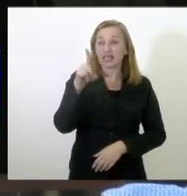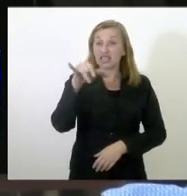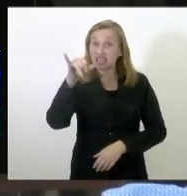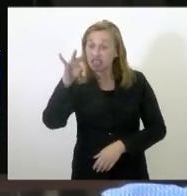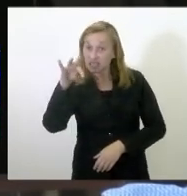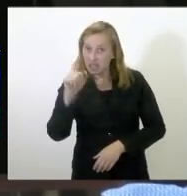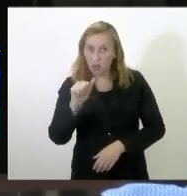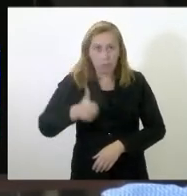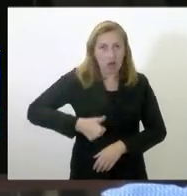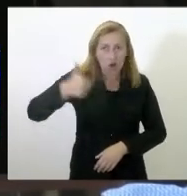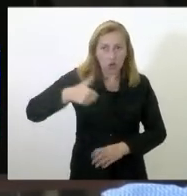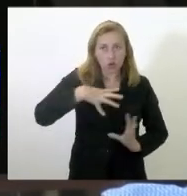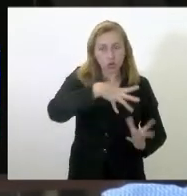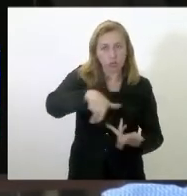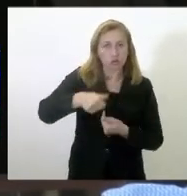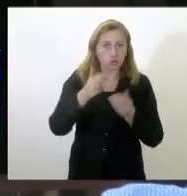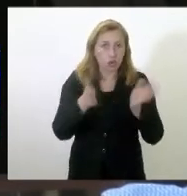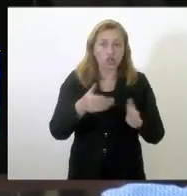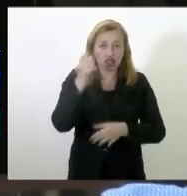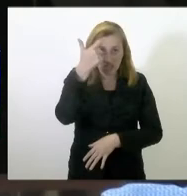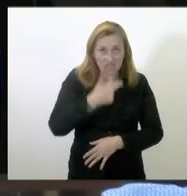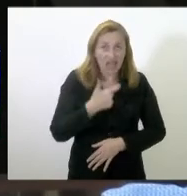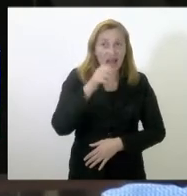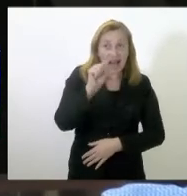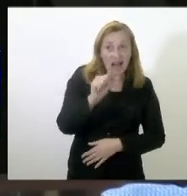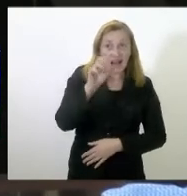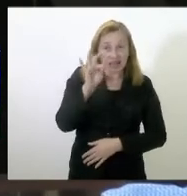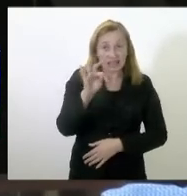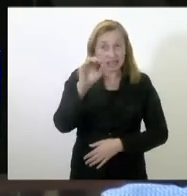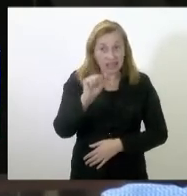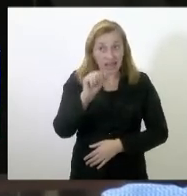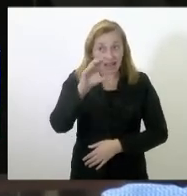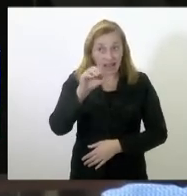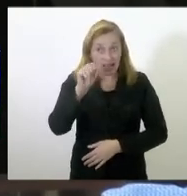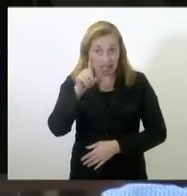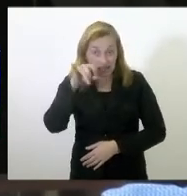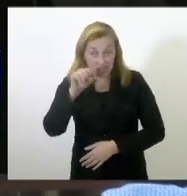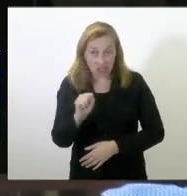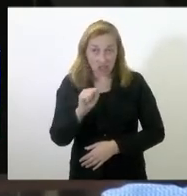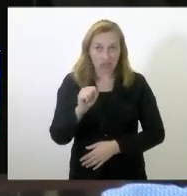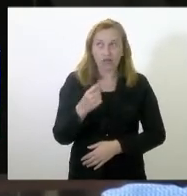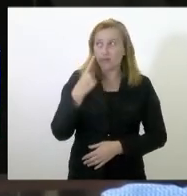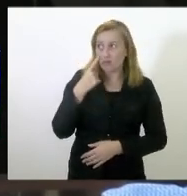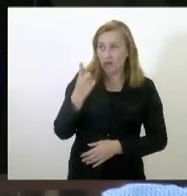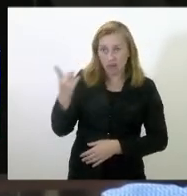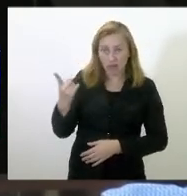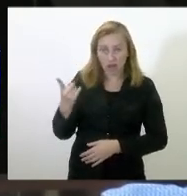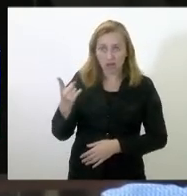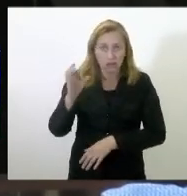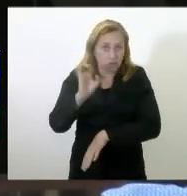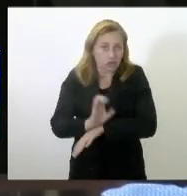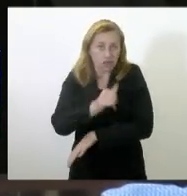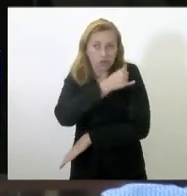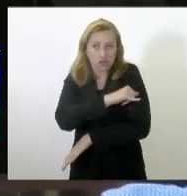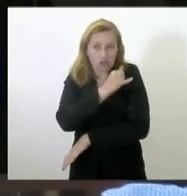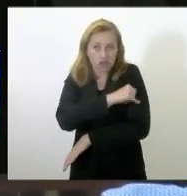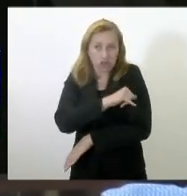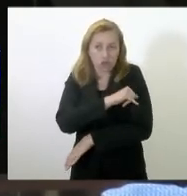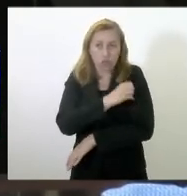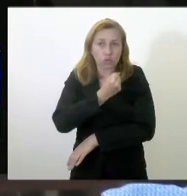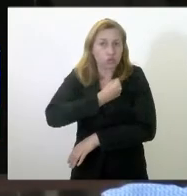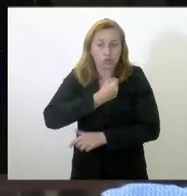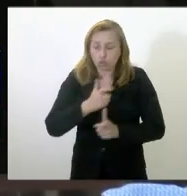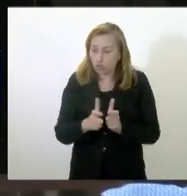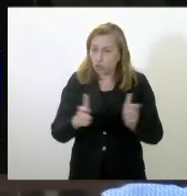mundo hoje é ser atacadista. Não é à toa que a Magalu está se instalando no estado do Rio de Janeiro. O que